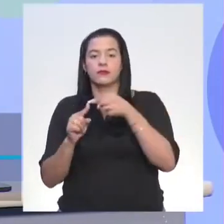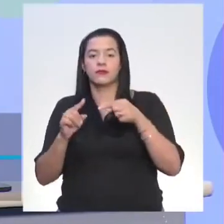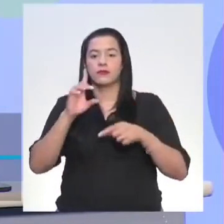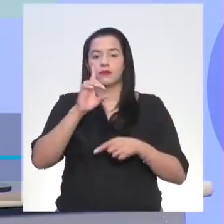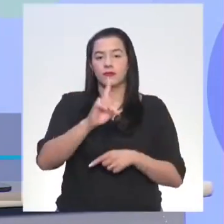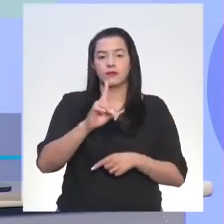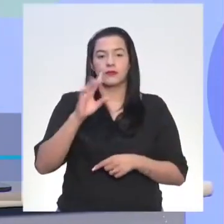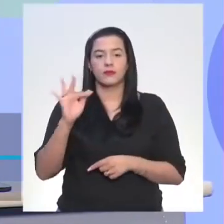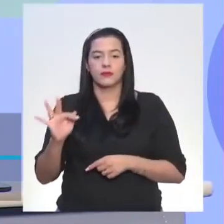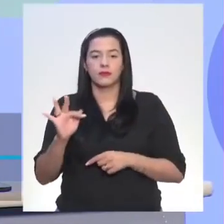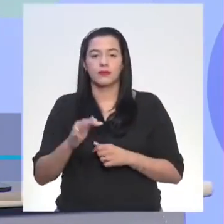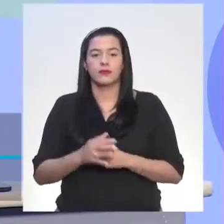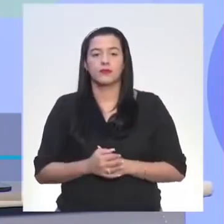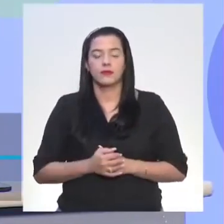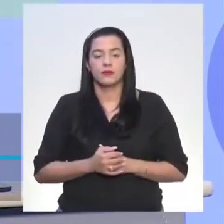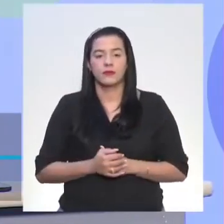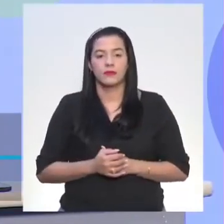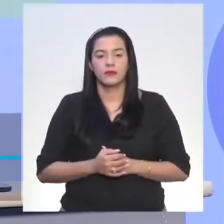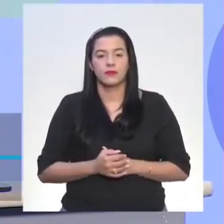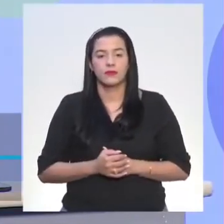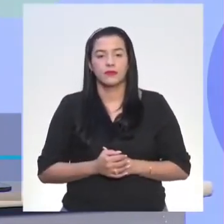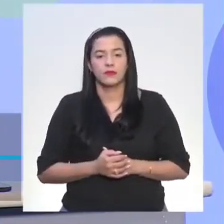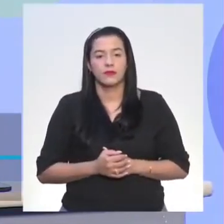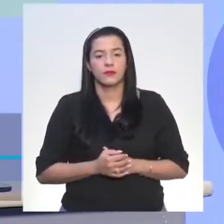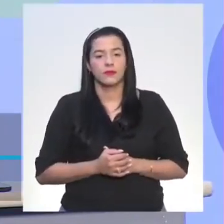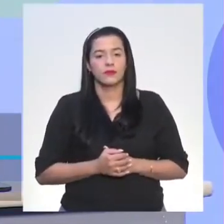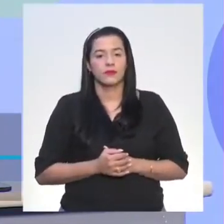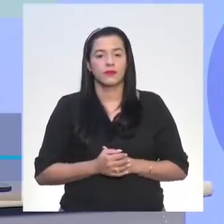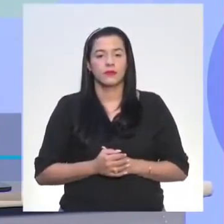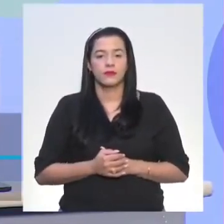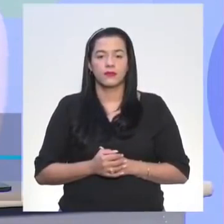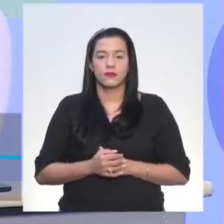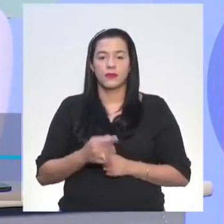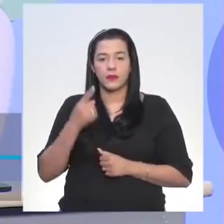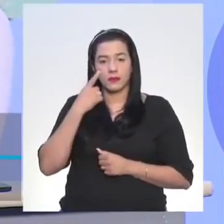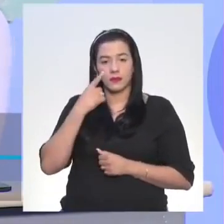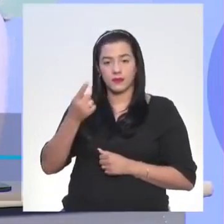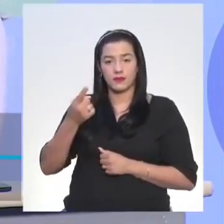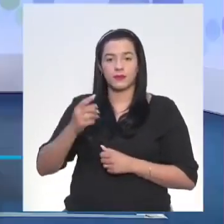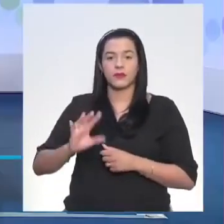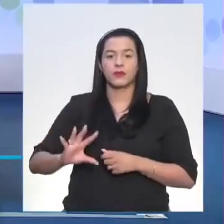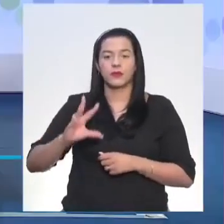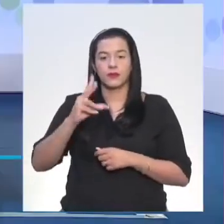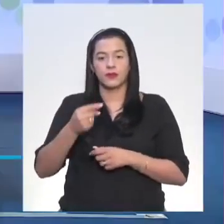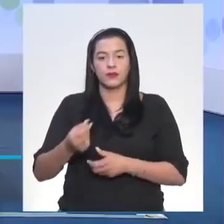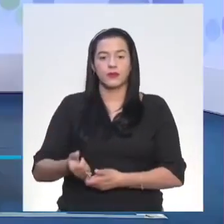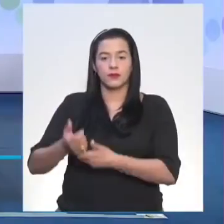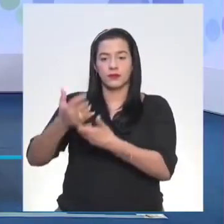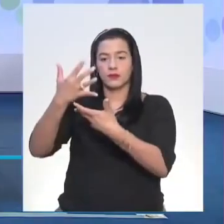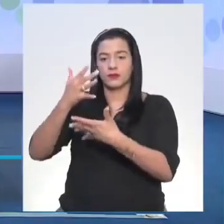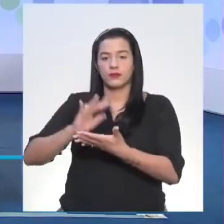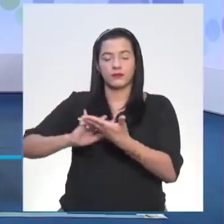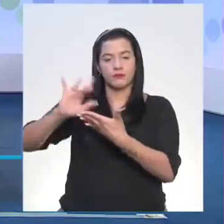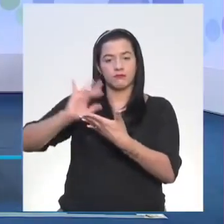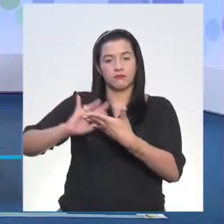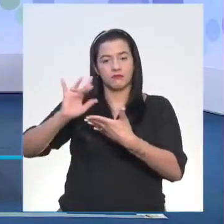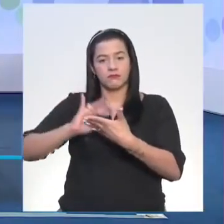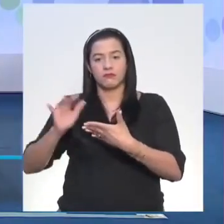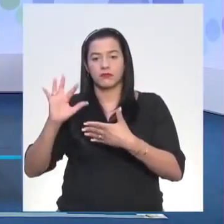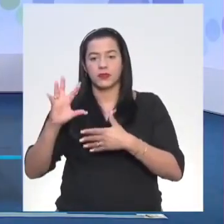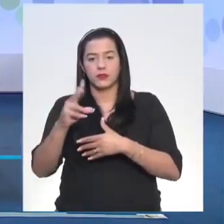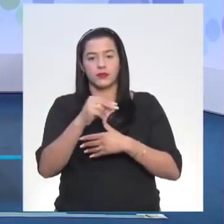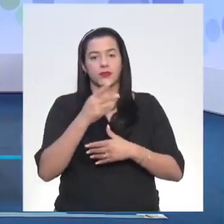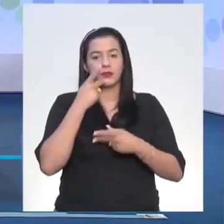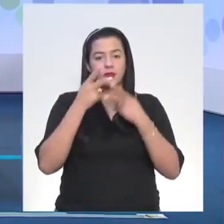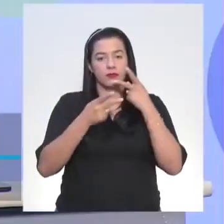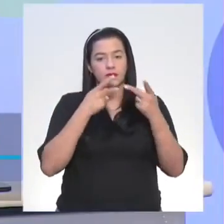DF. Aqui, peraí. Bom, vamos deixar, porque está todo mundo falando a mesma coisa. Né? Muito bem,